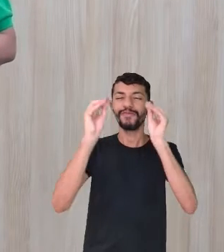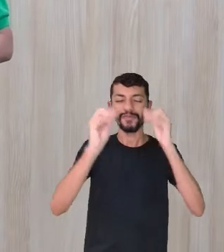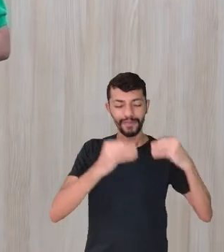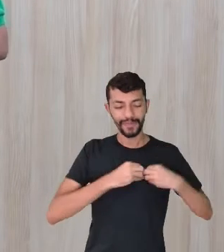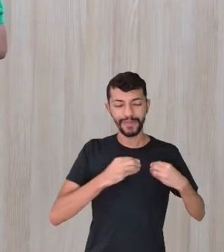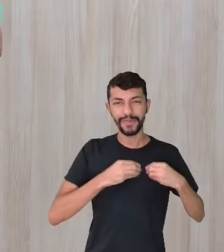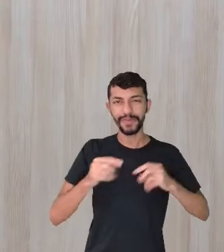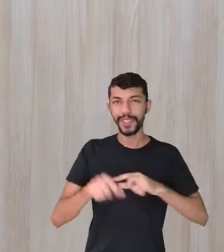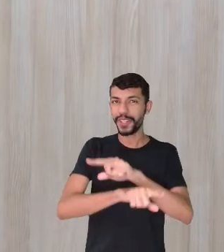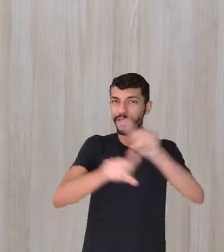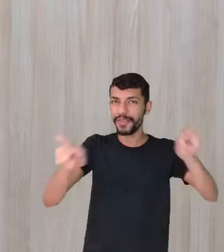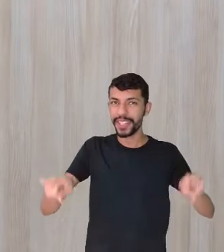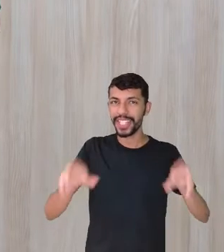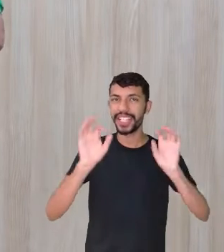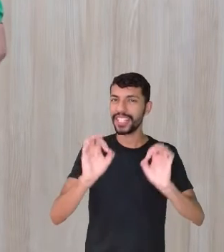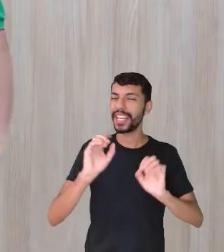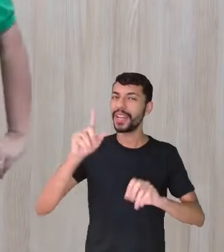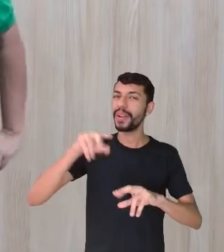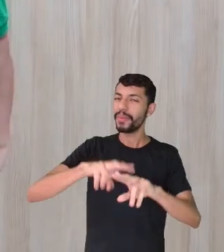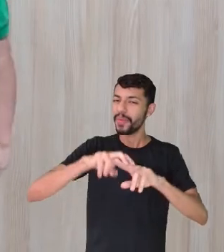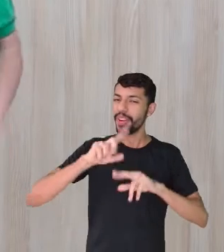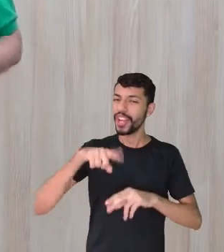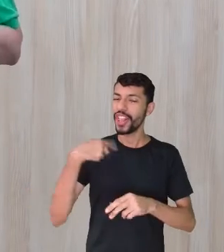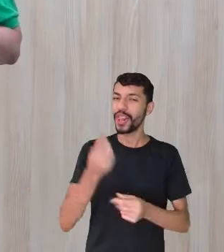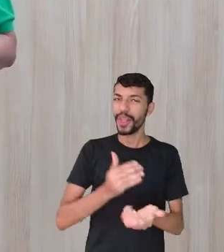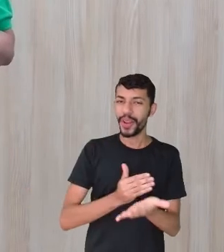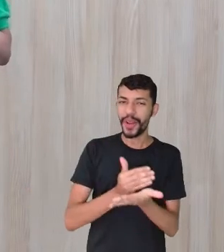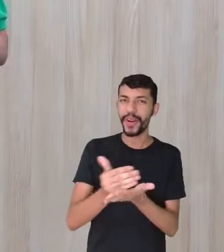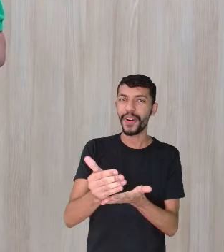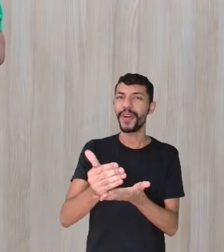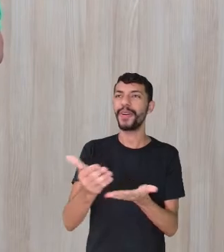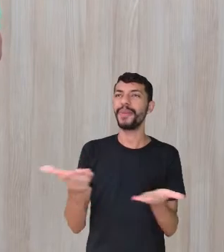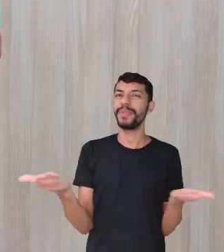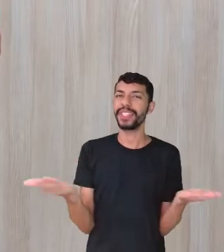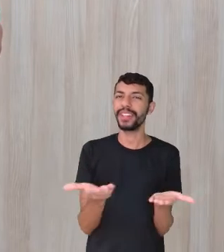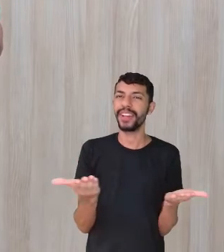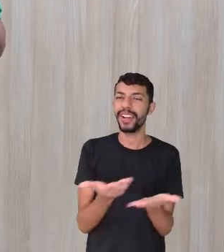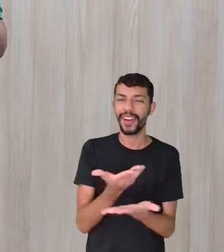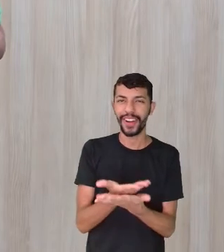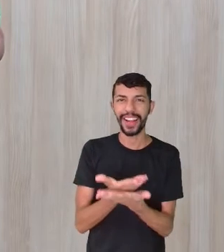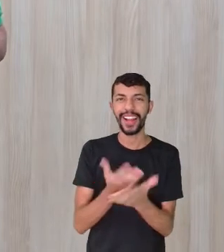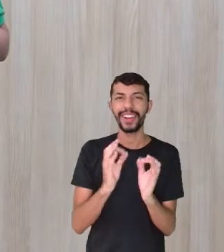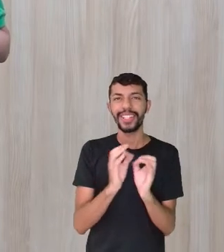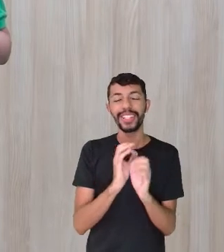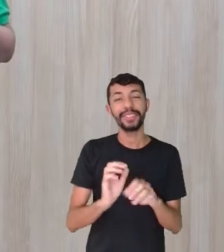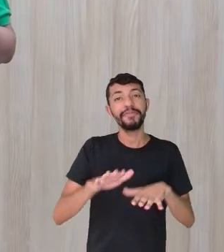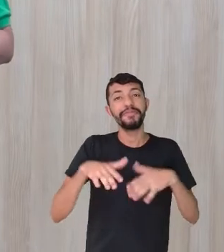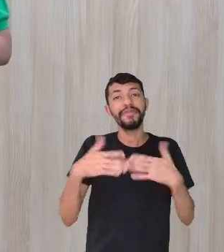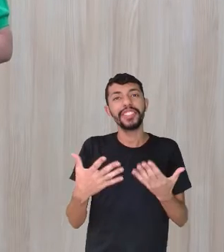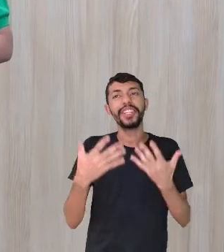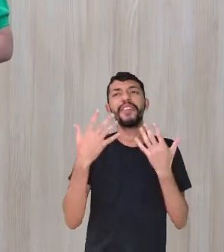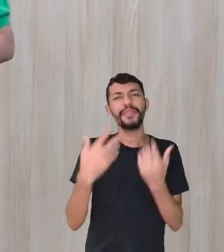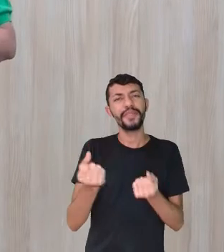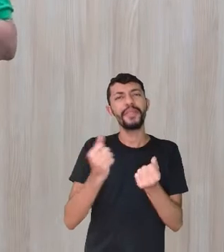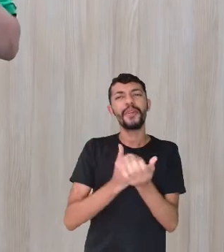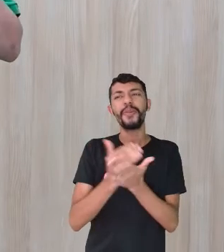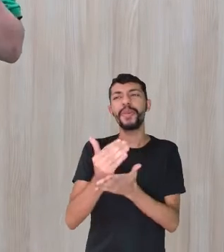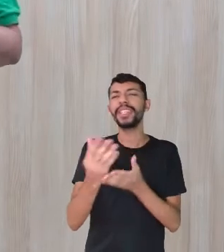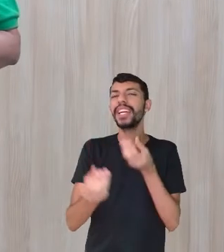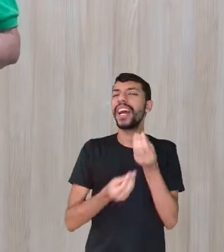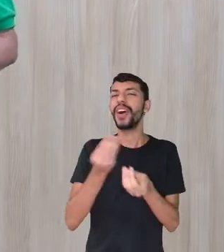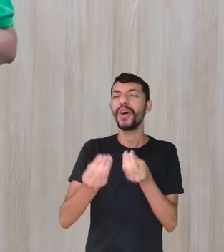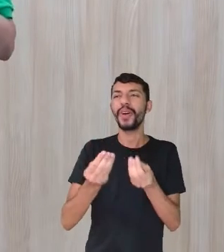de vocês, porque nós estamos apenas começando essa aula. E por que não começar assim já, não é?